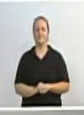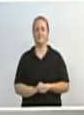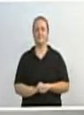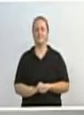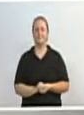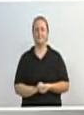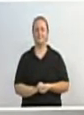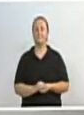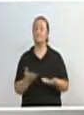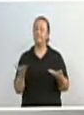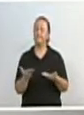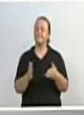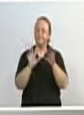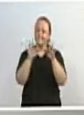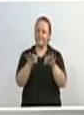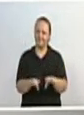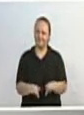finalizar,